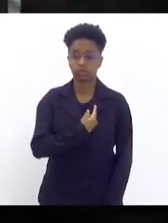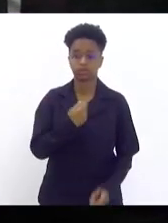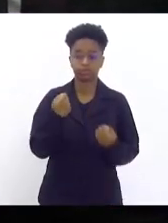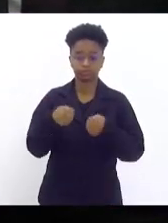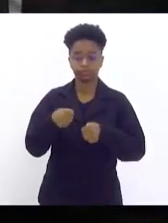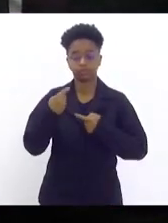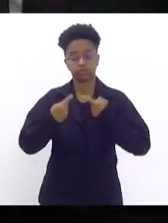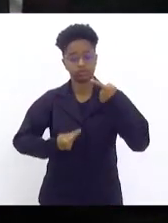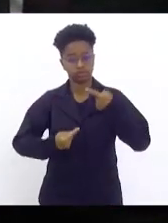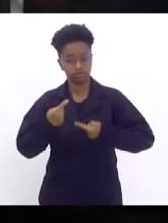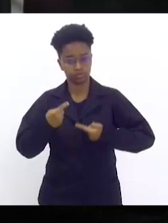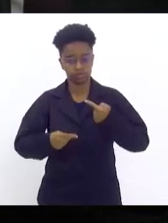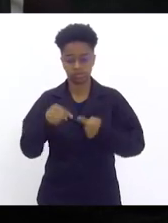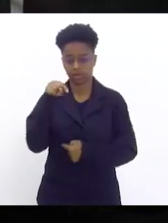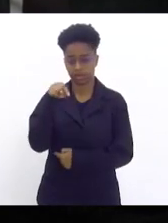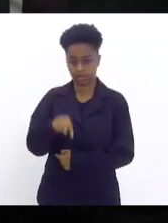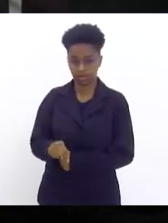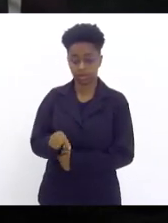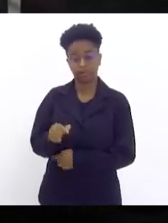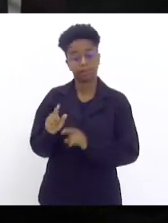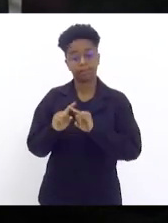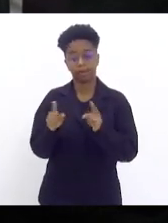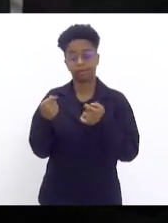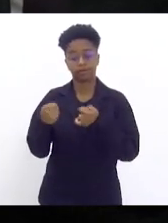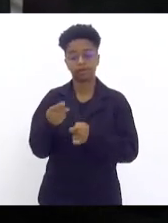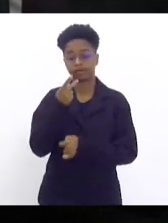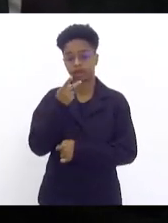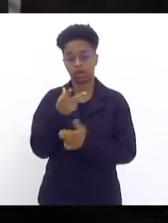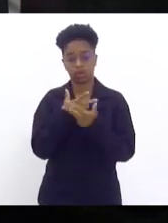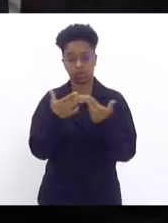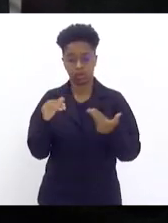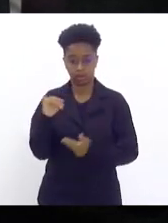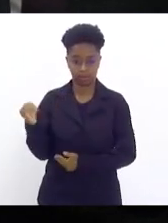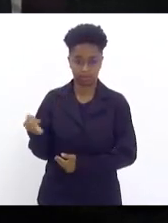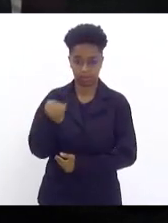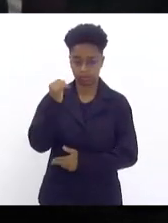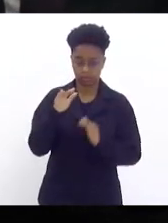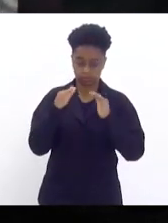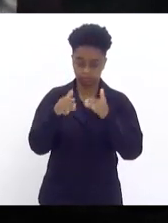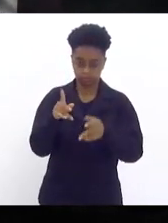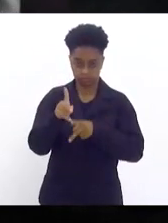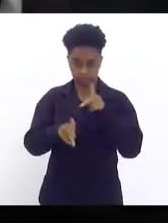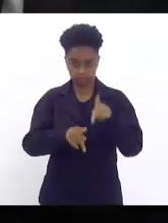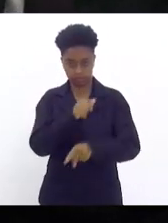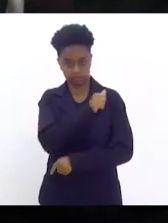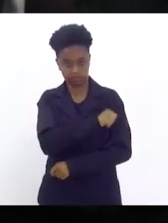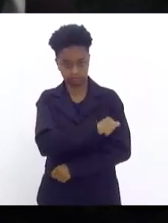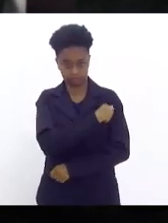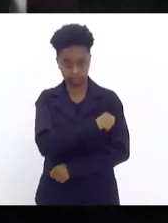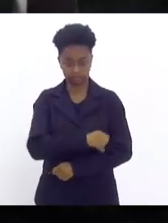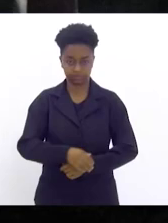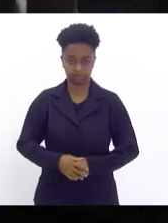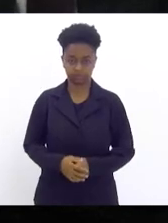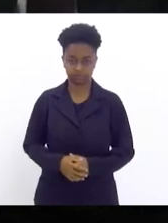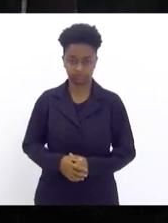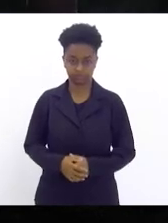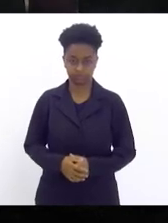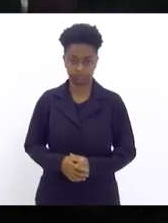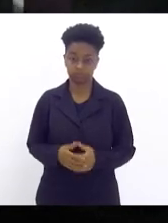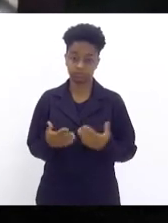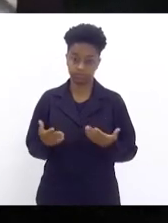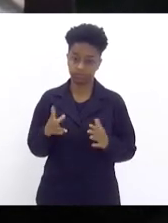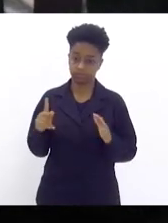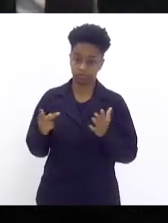discutir aqui onde deveríamos estar falando de coisas importantes para o povo do Rio de Janeiro esse episódio